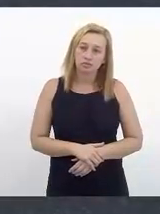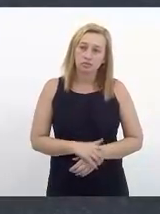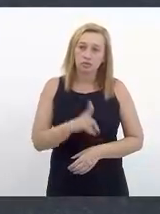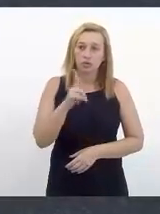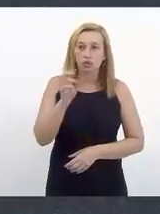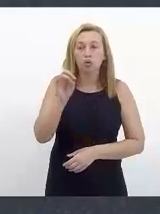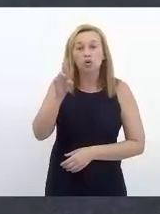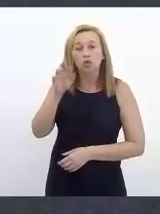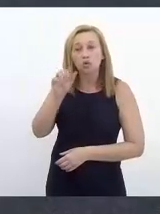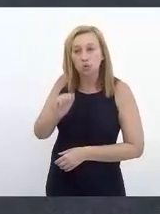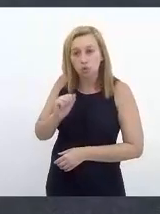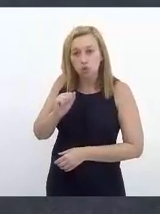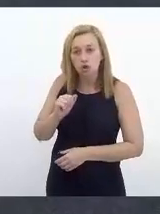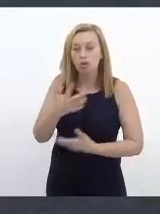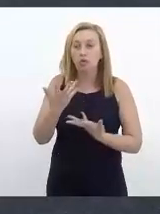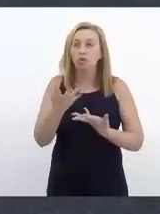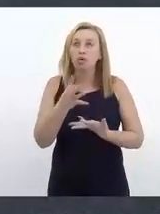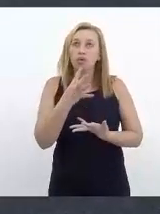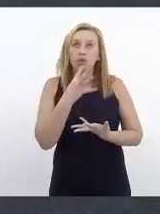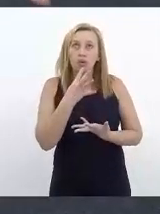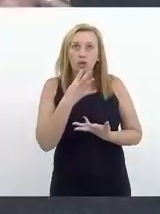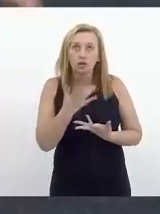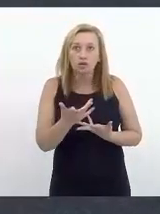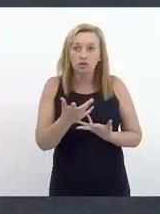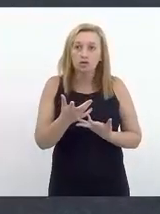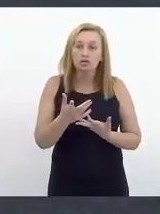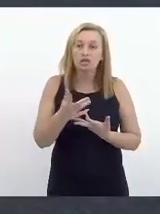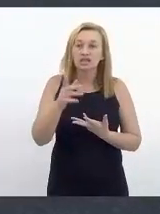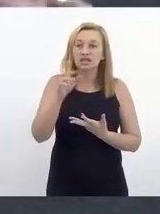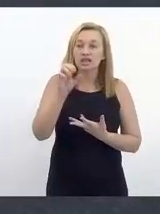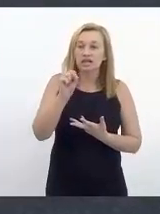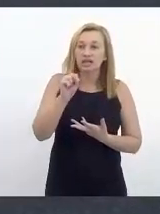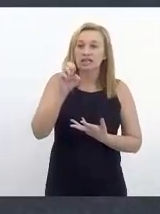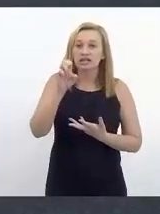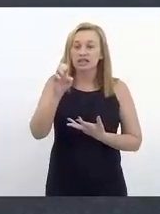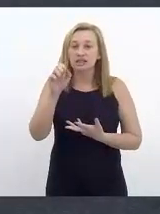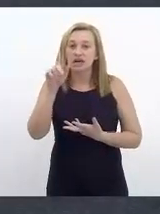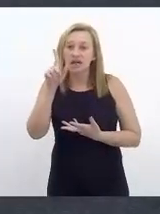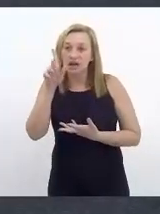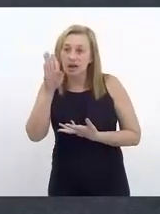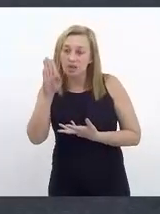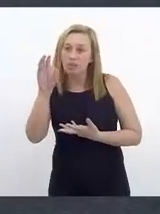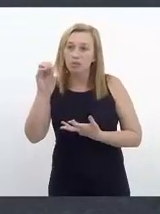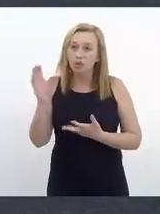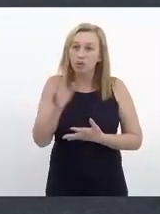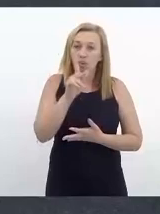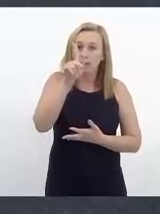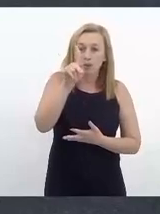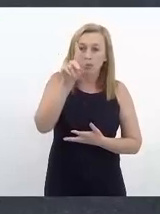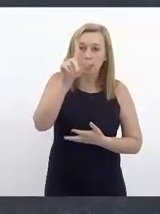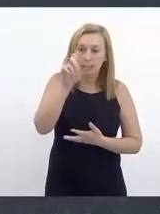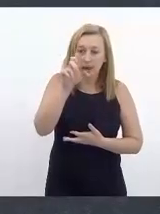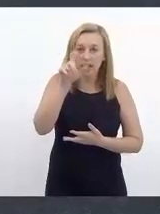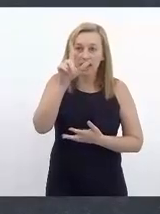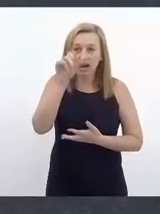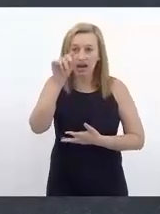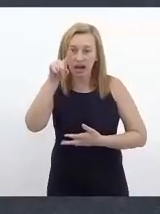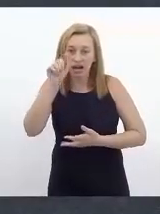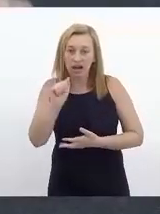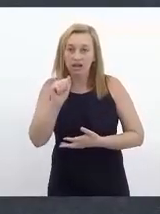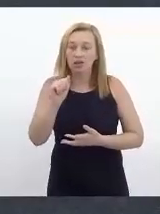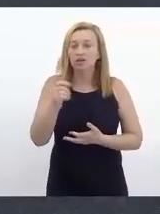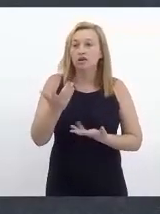né? Popularmente conhecida como sebo, pelanca, para se tornarem ração